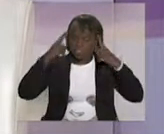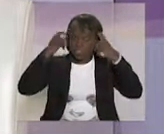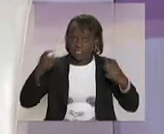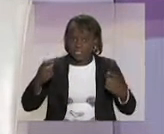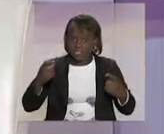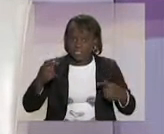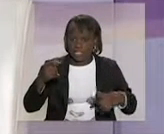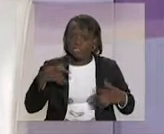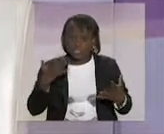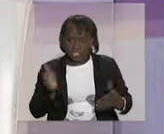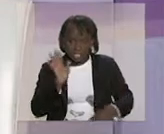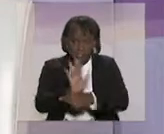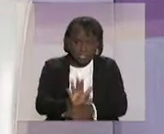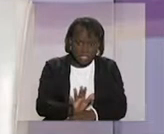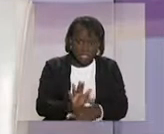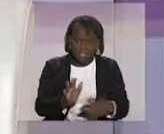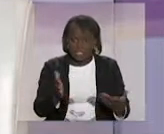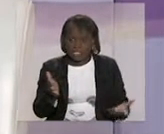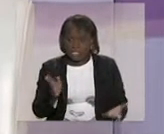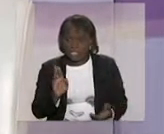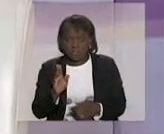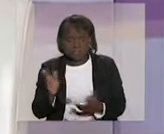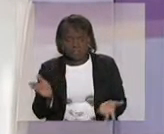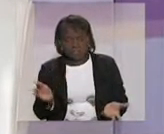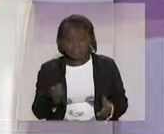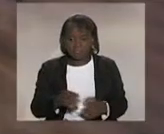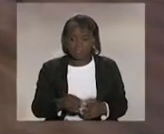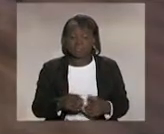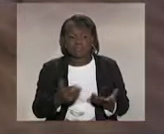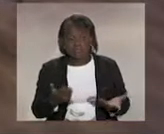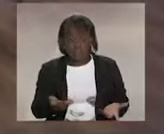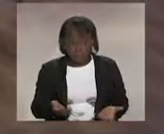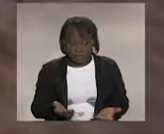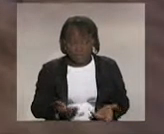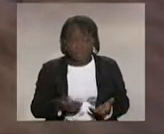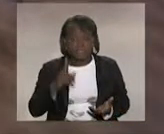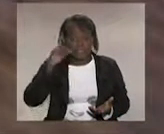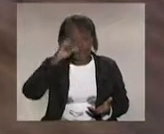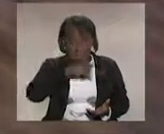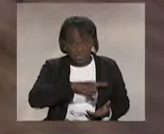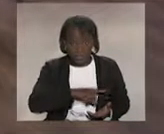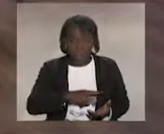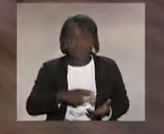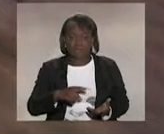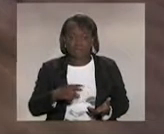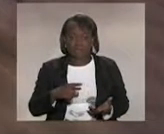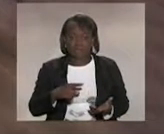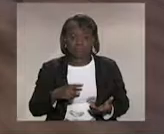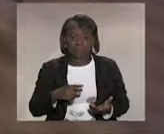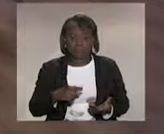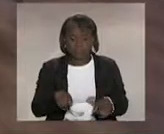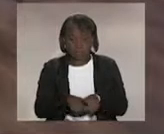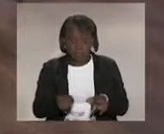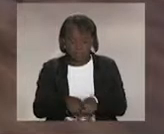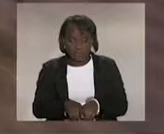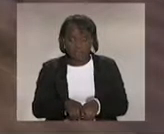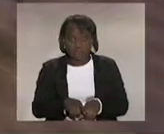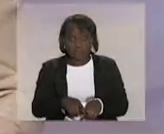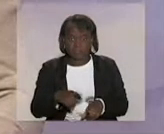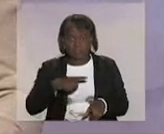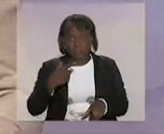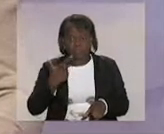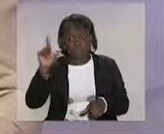gente interviu, né, em nome dessa mulher? É bem difícil e também tem